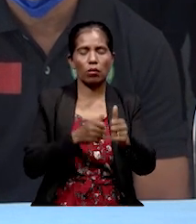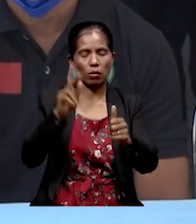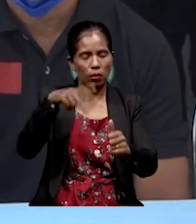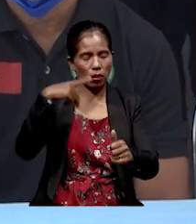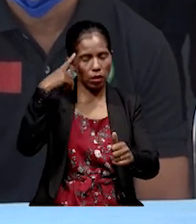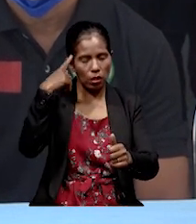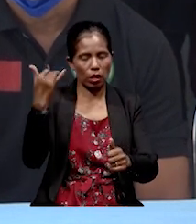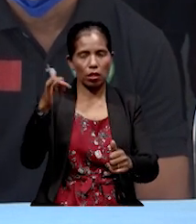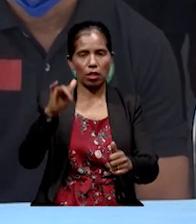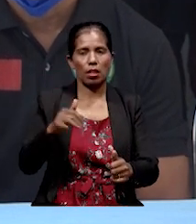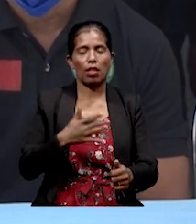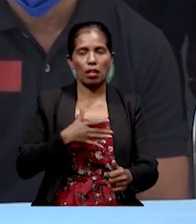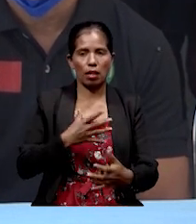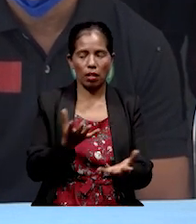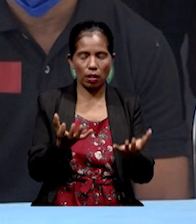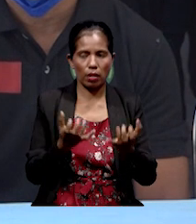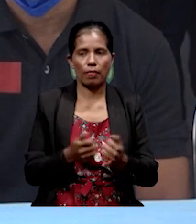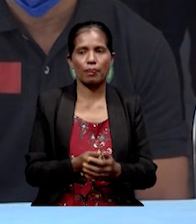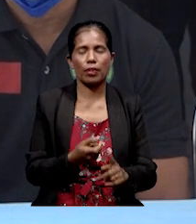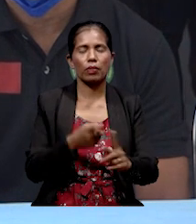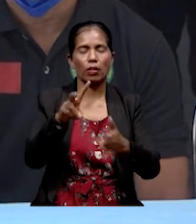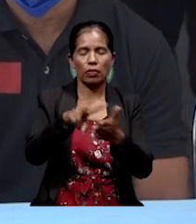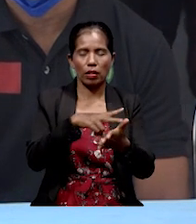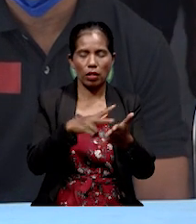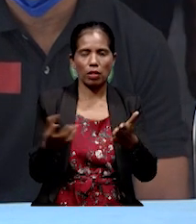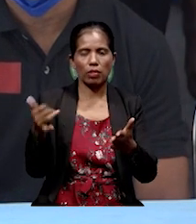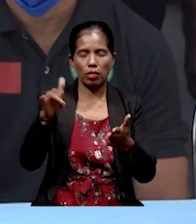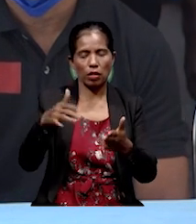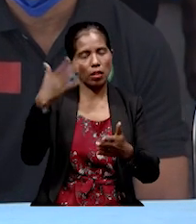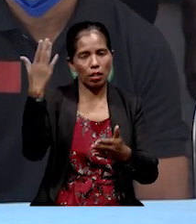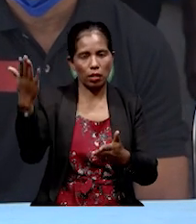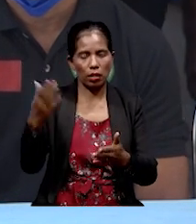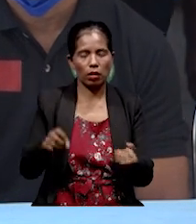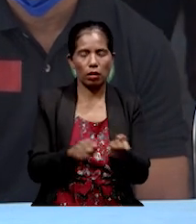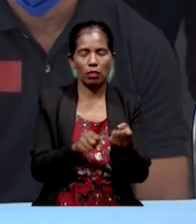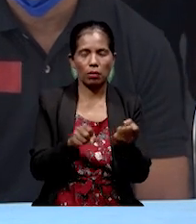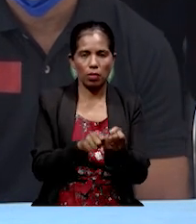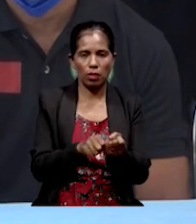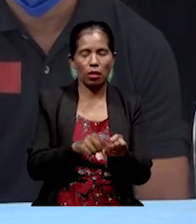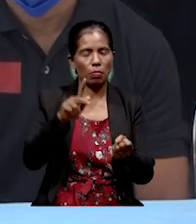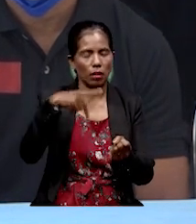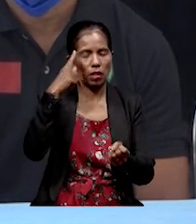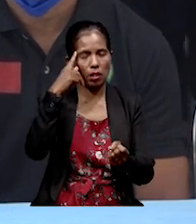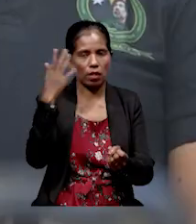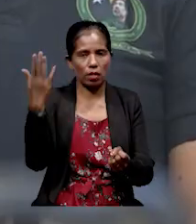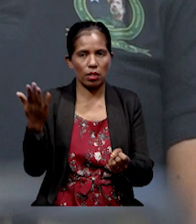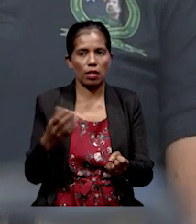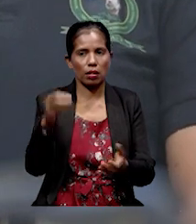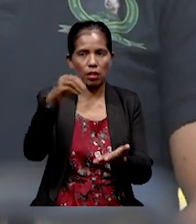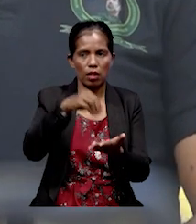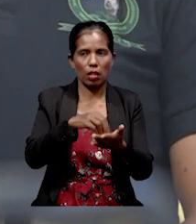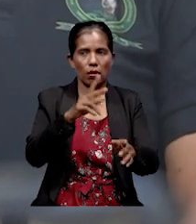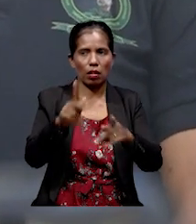negosto. Use actos de violação em sira e eletem, mas contribui para a incerteza política nebe, tal povo